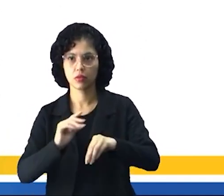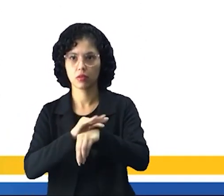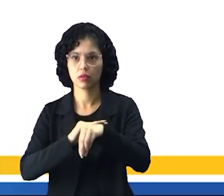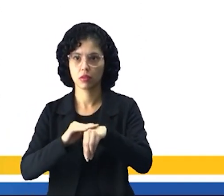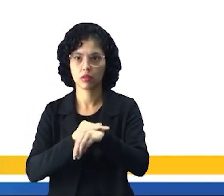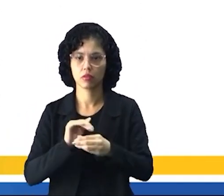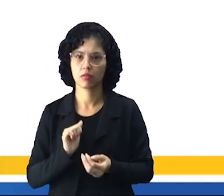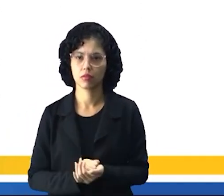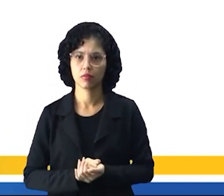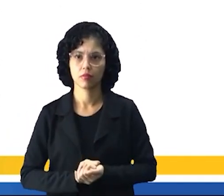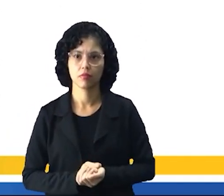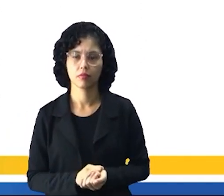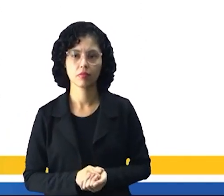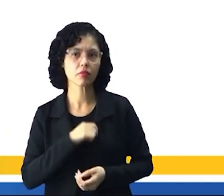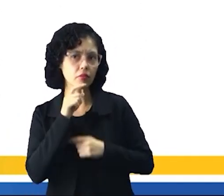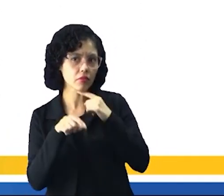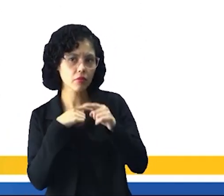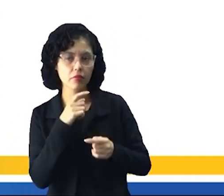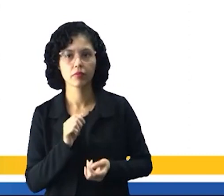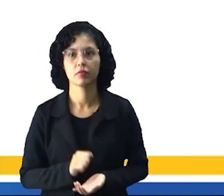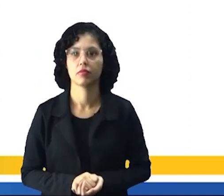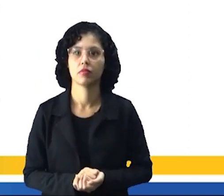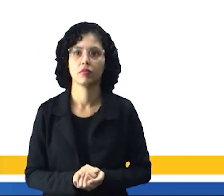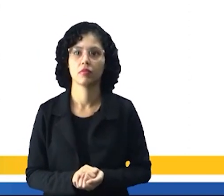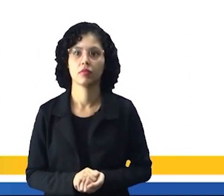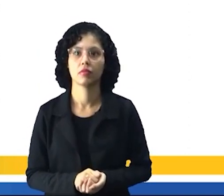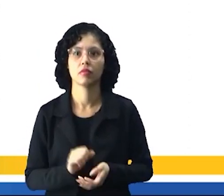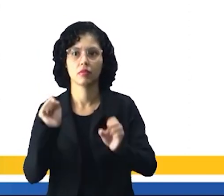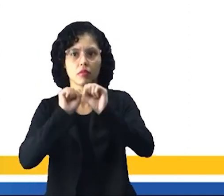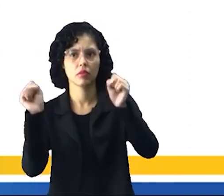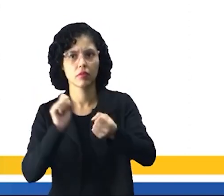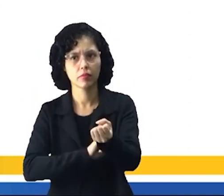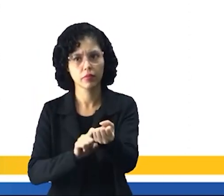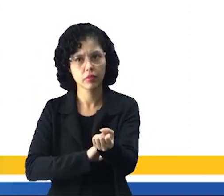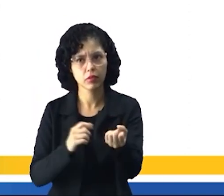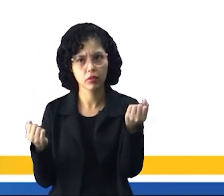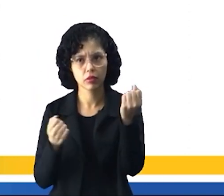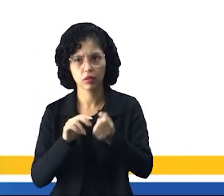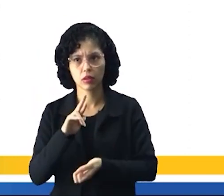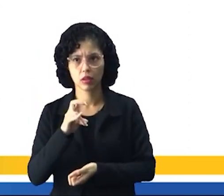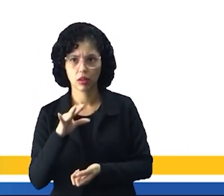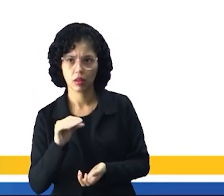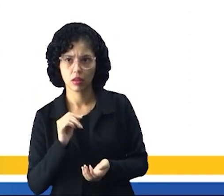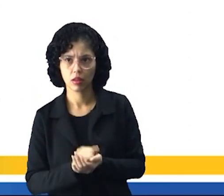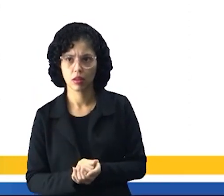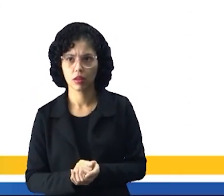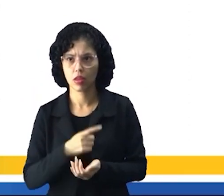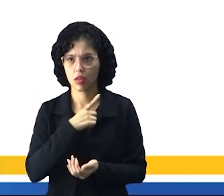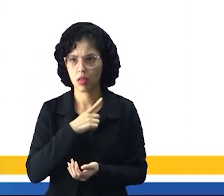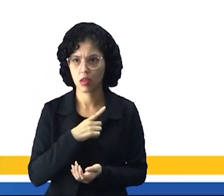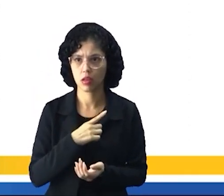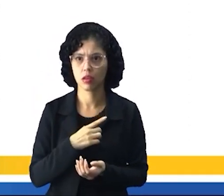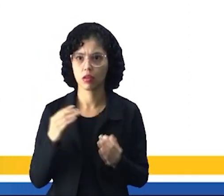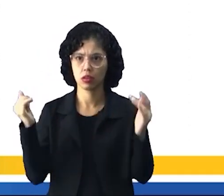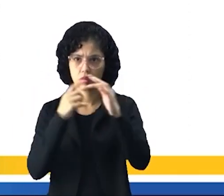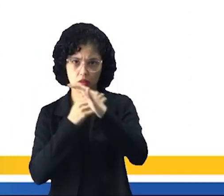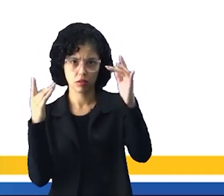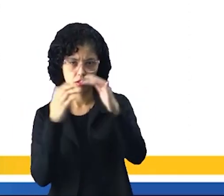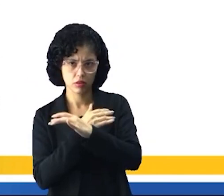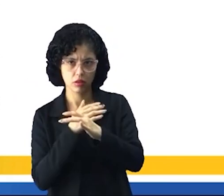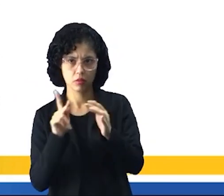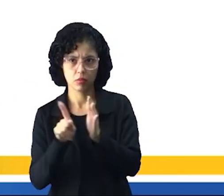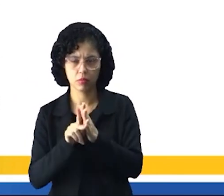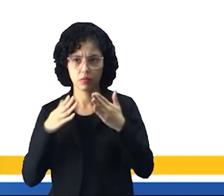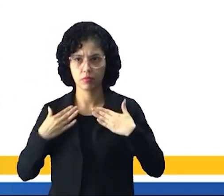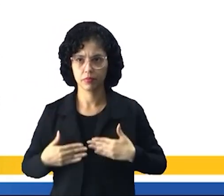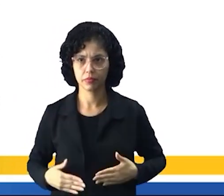dos tecidos. Tem uma dúvida aí. E o sistema nervoso glandiolar que promove a coordenação central do